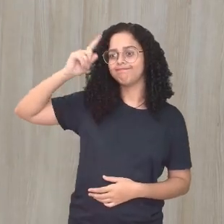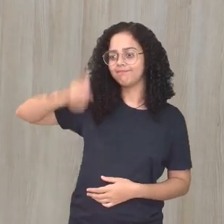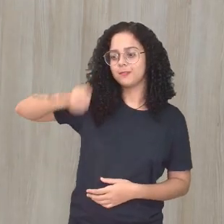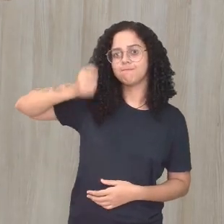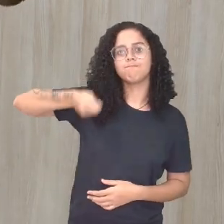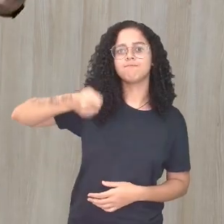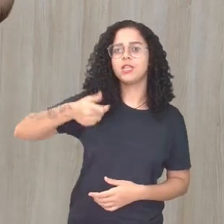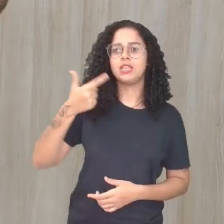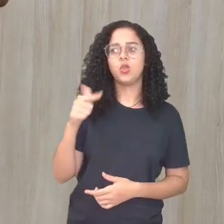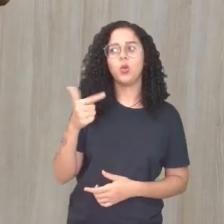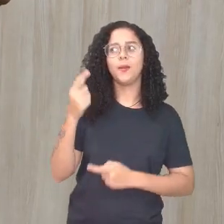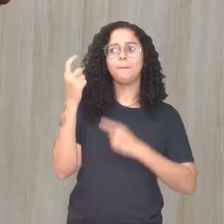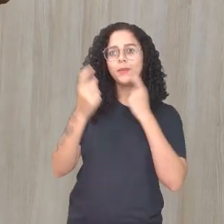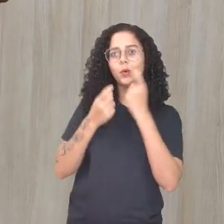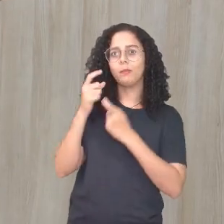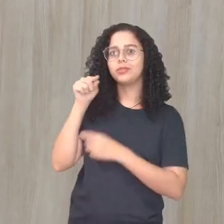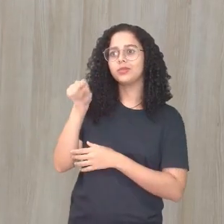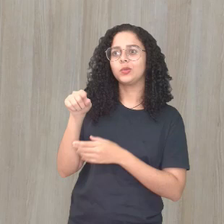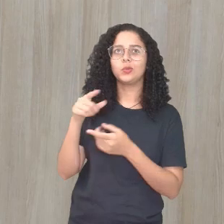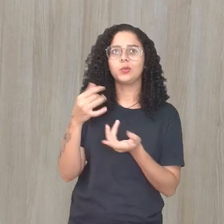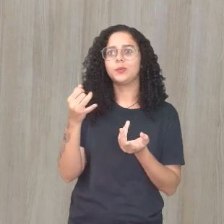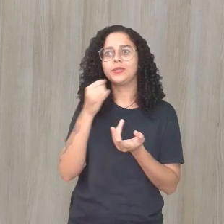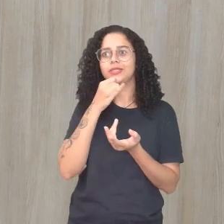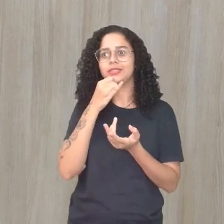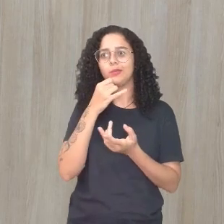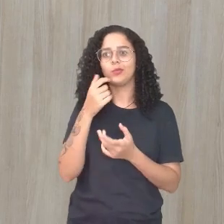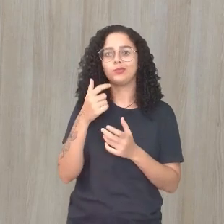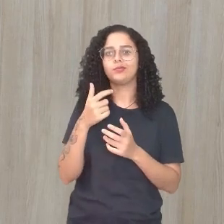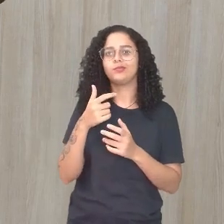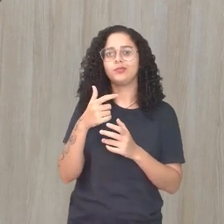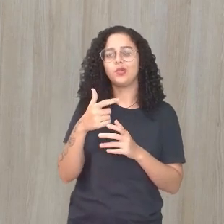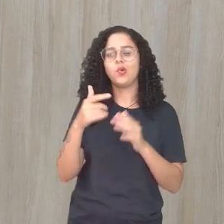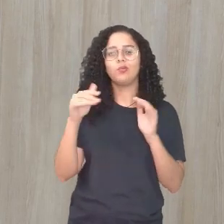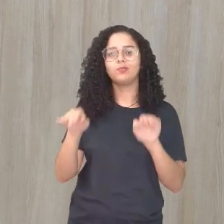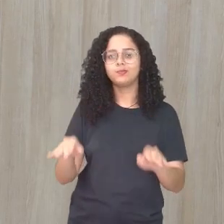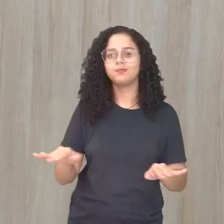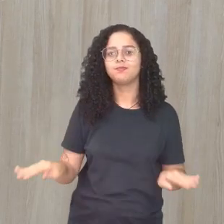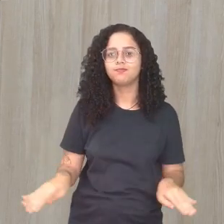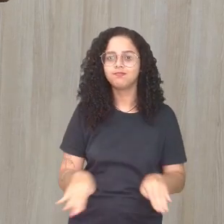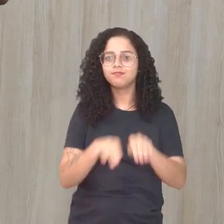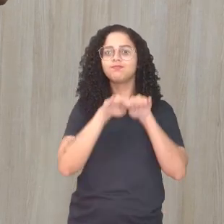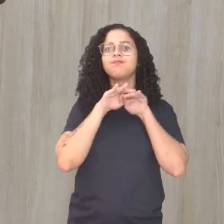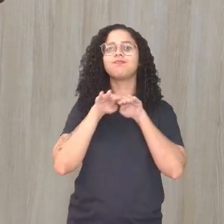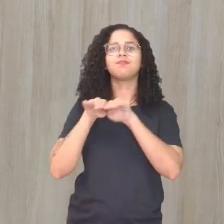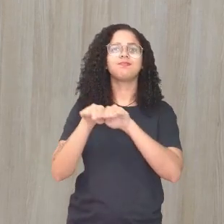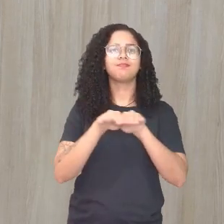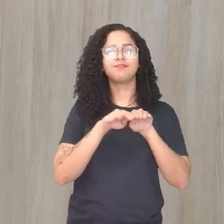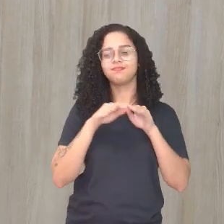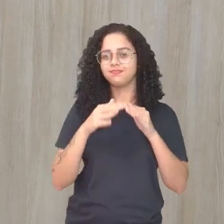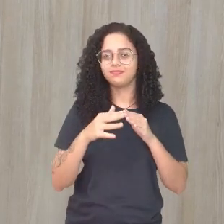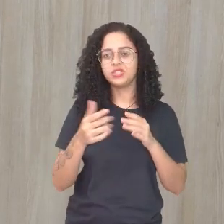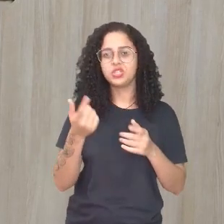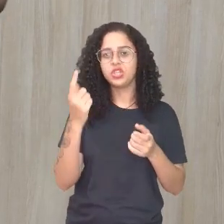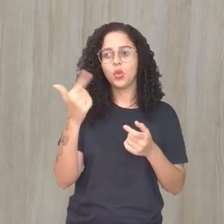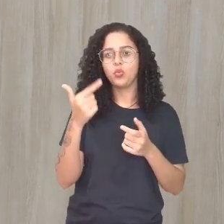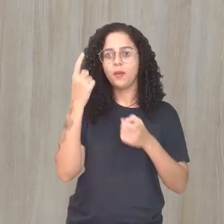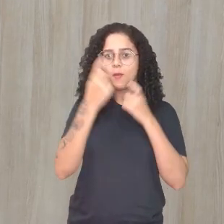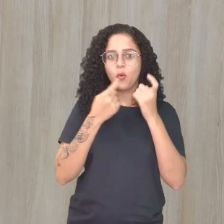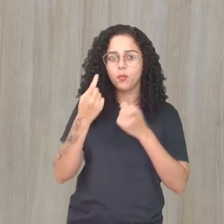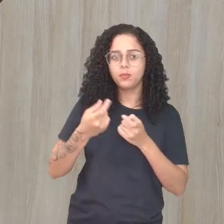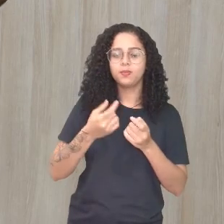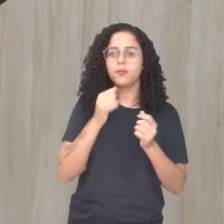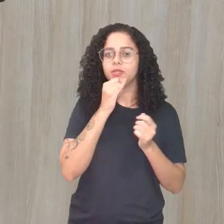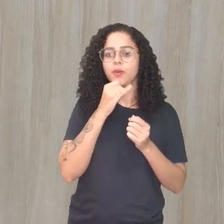está preocupado com um estado de equidade, não está preocupado, né, com a distribuição do